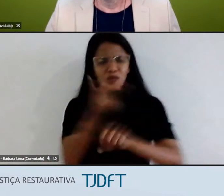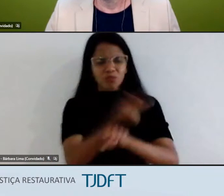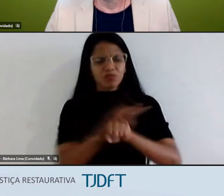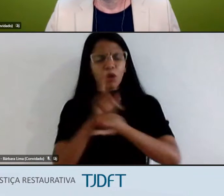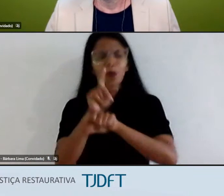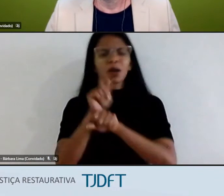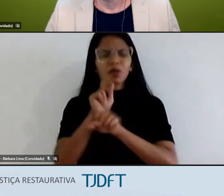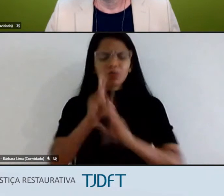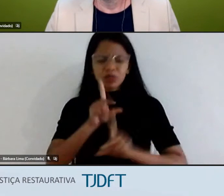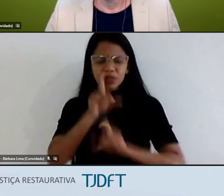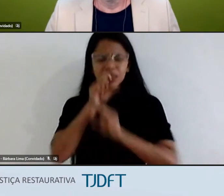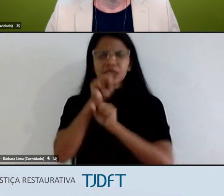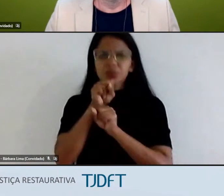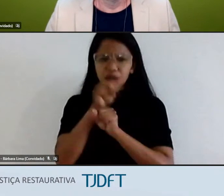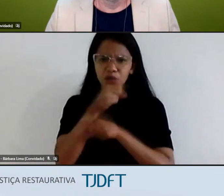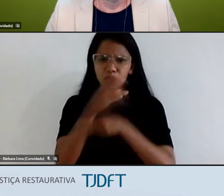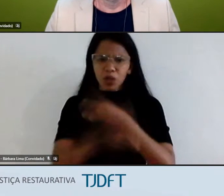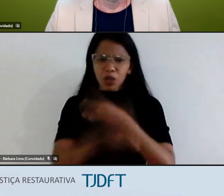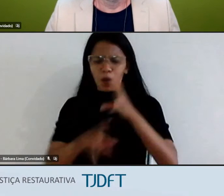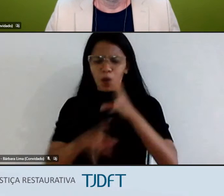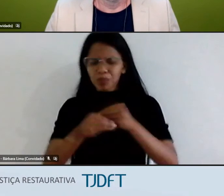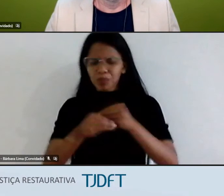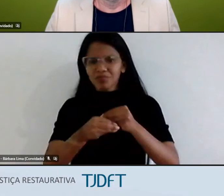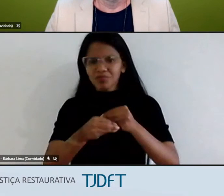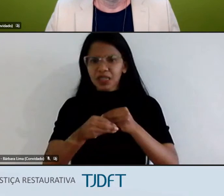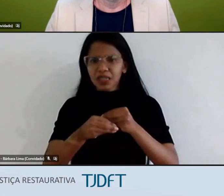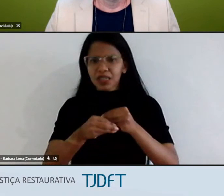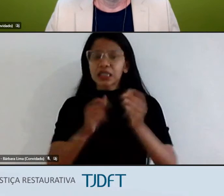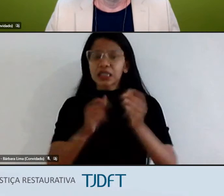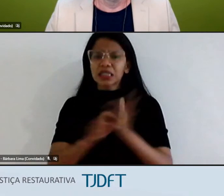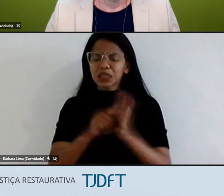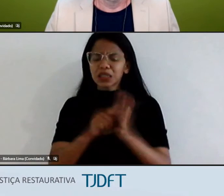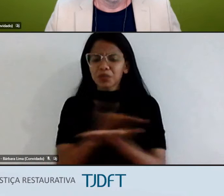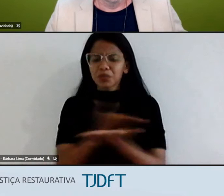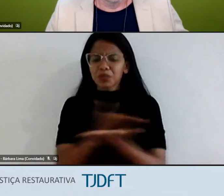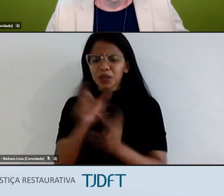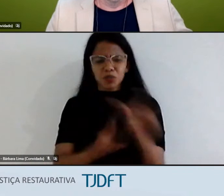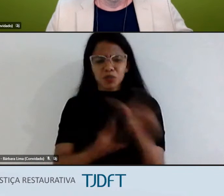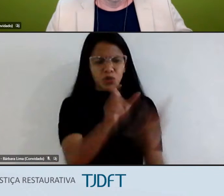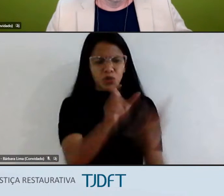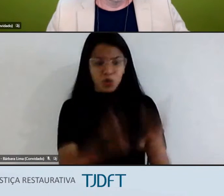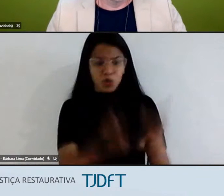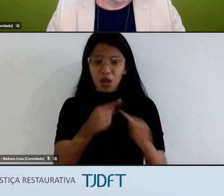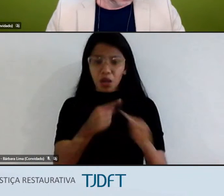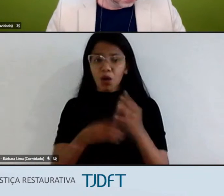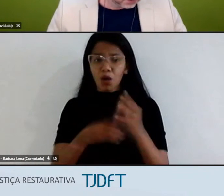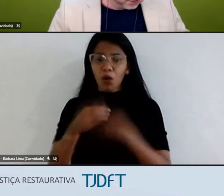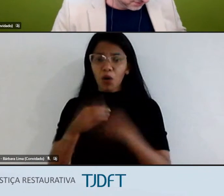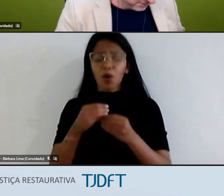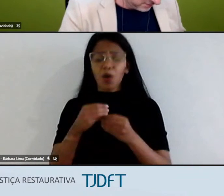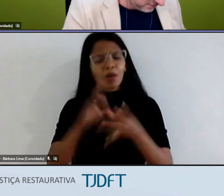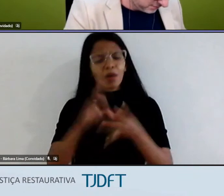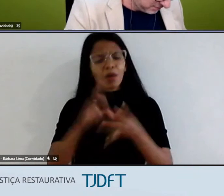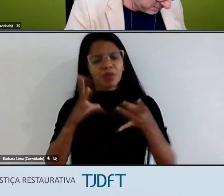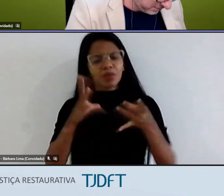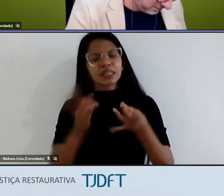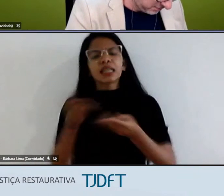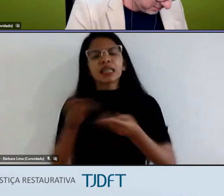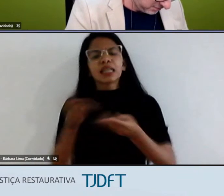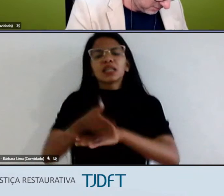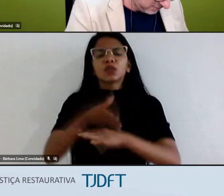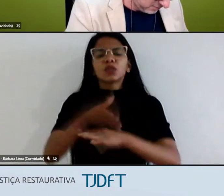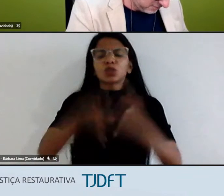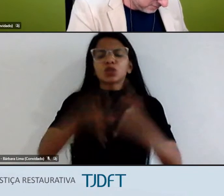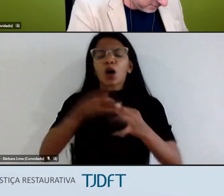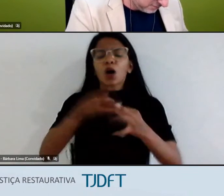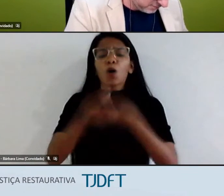da composição de litígios pelas partes, para permitir que a intervenção do judiciário ocorra tão somente